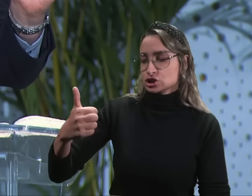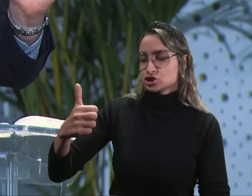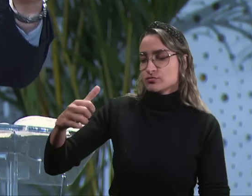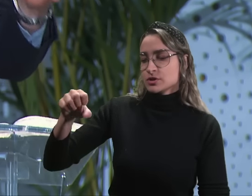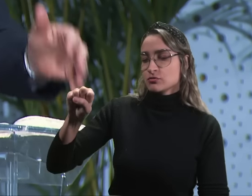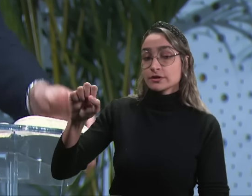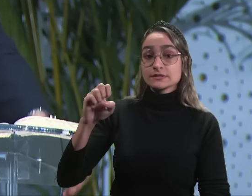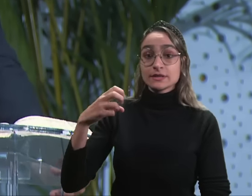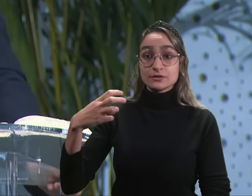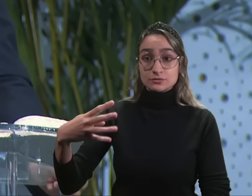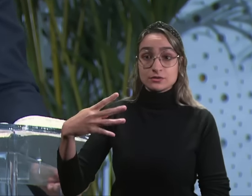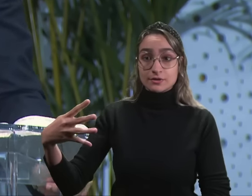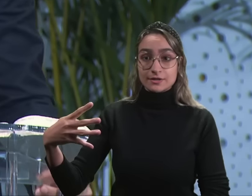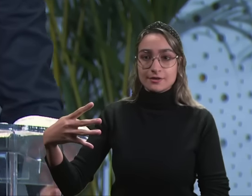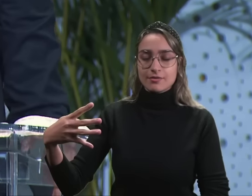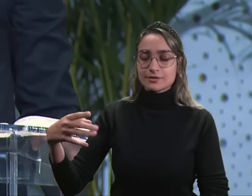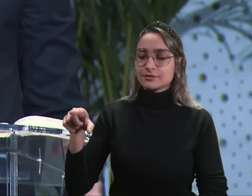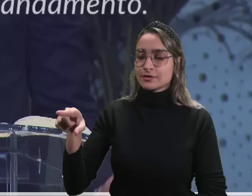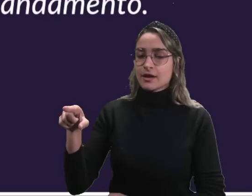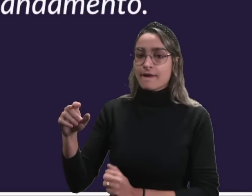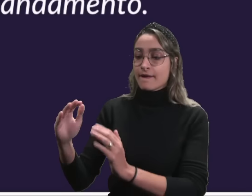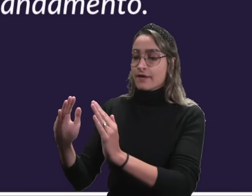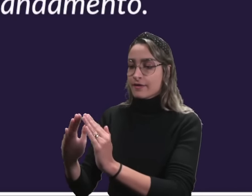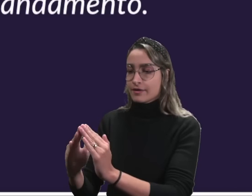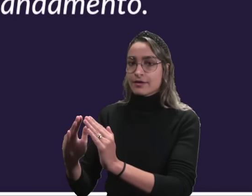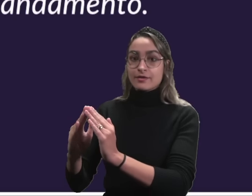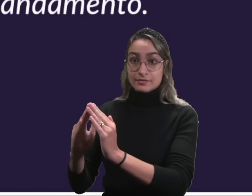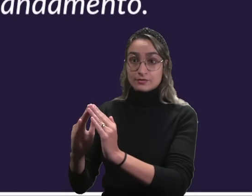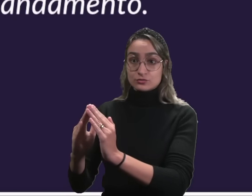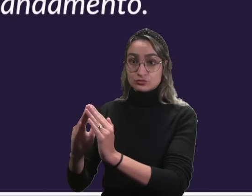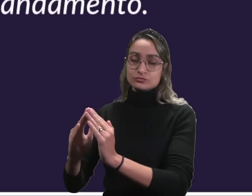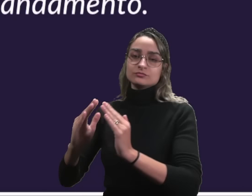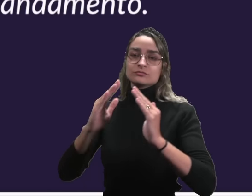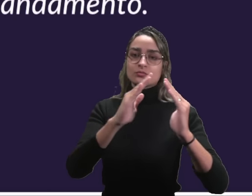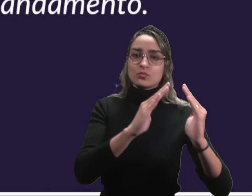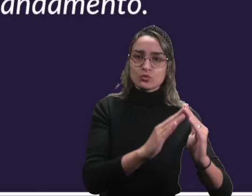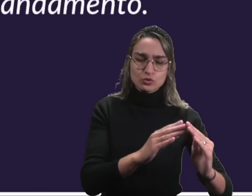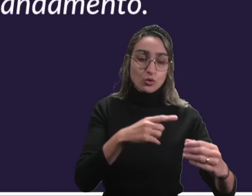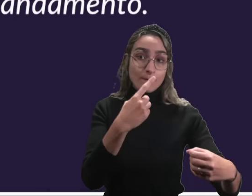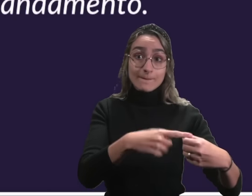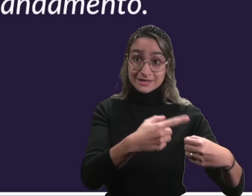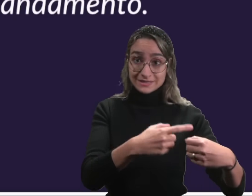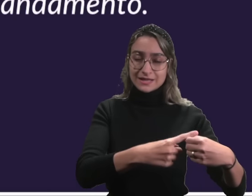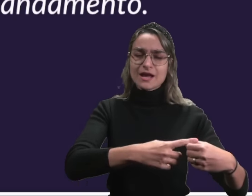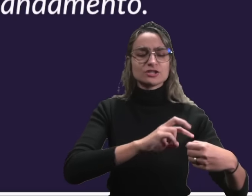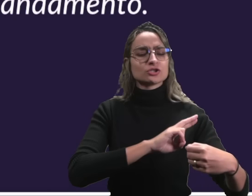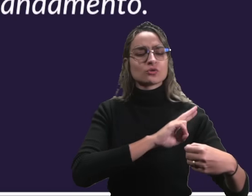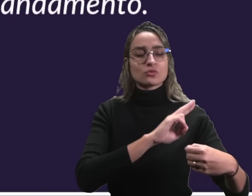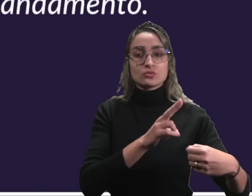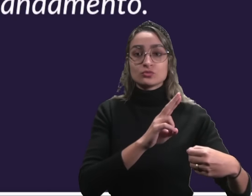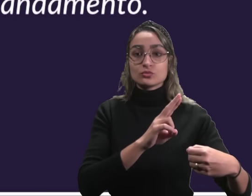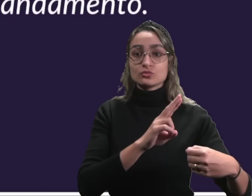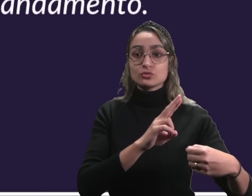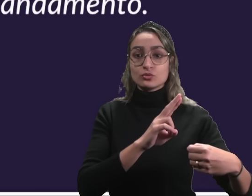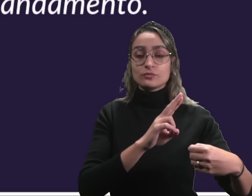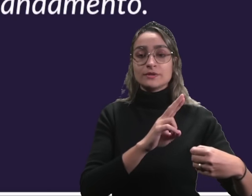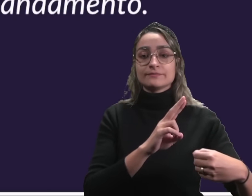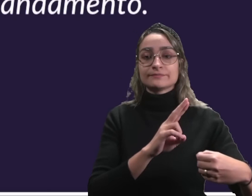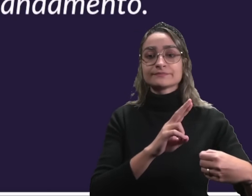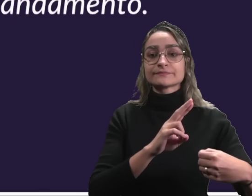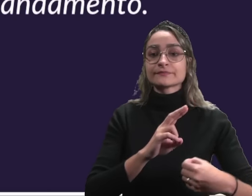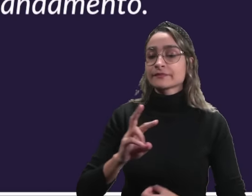ela se mudou para uma cidade chamada New hampshire em Washington onde havia ali uma congregação de Adventistas